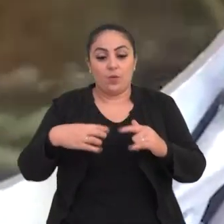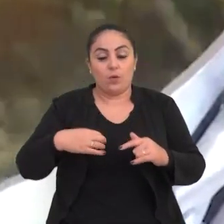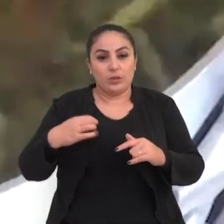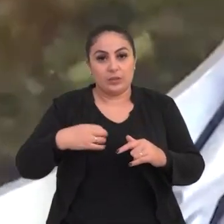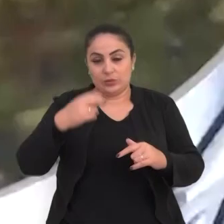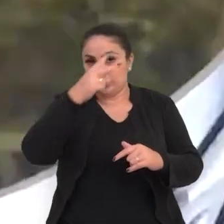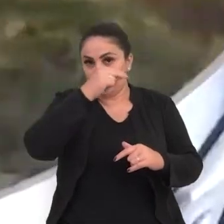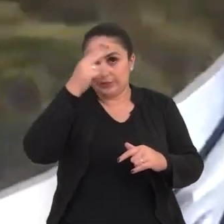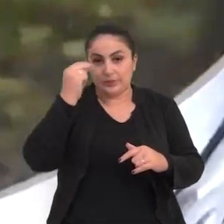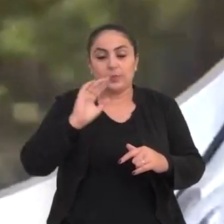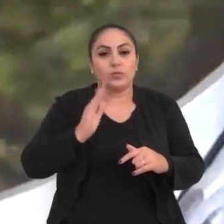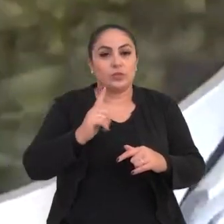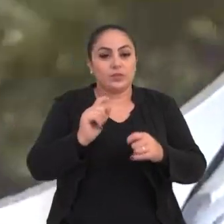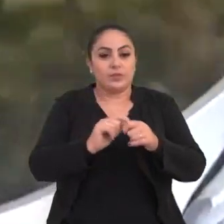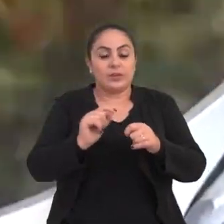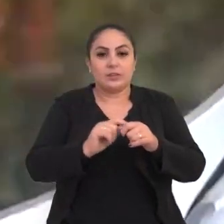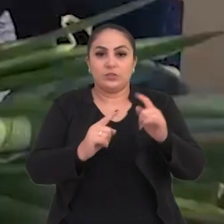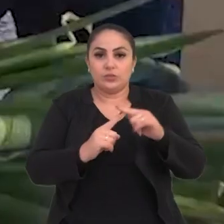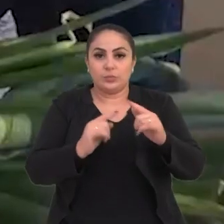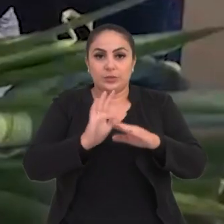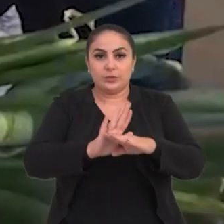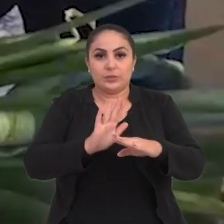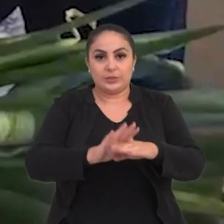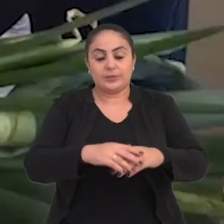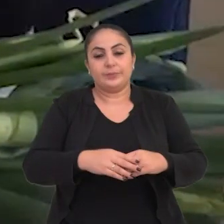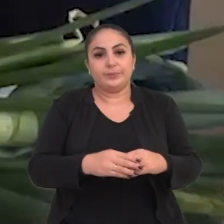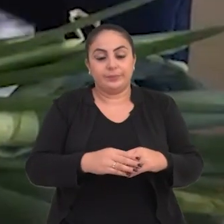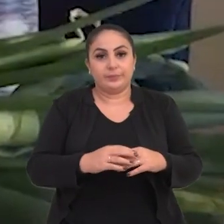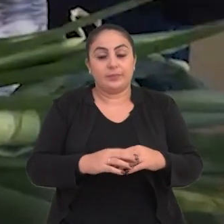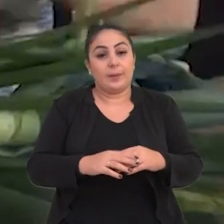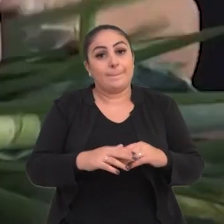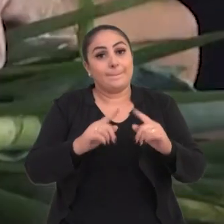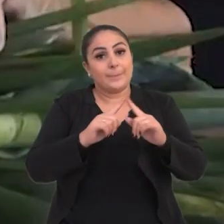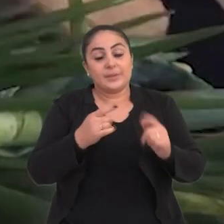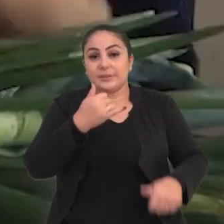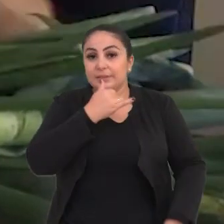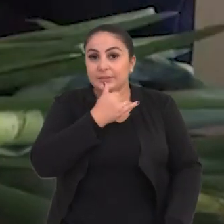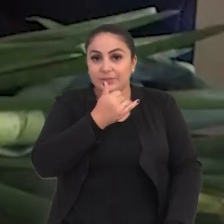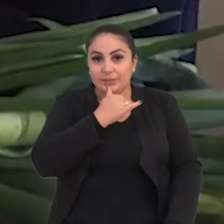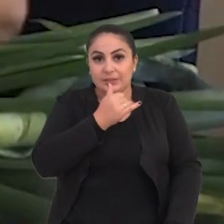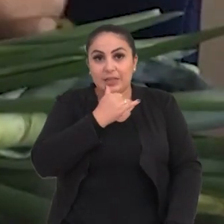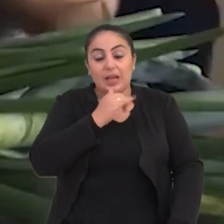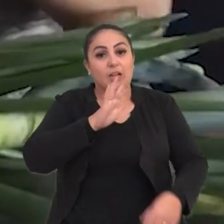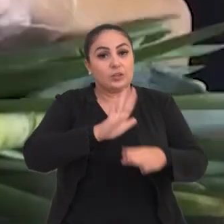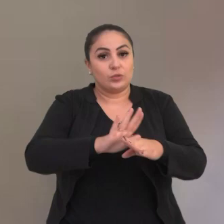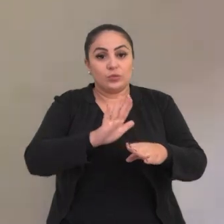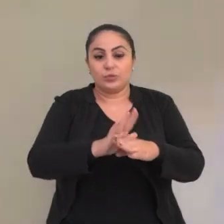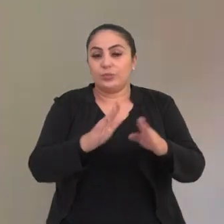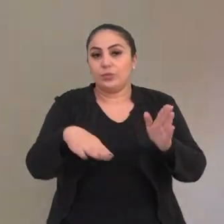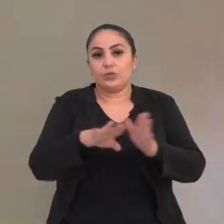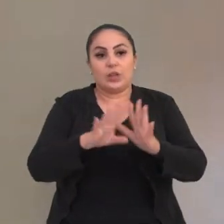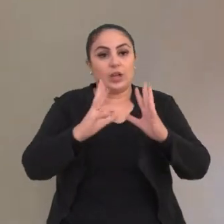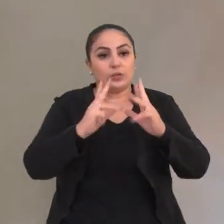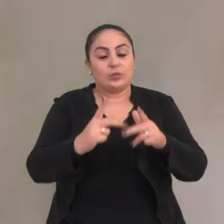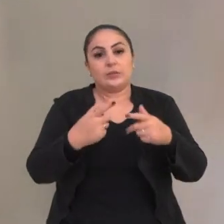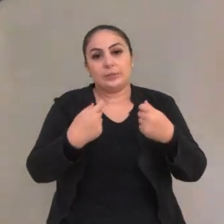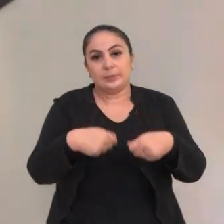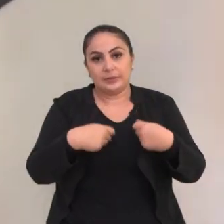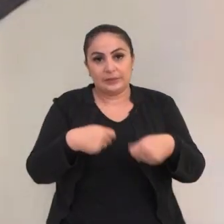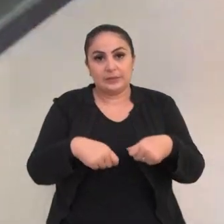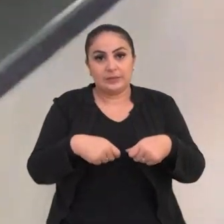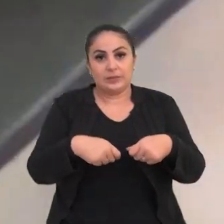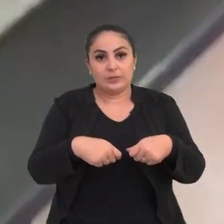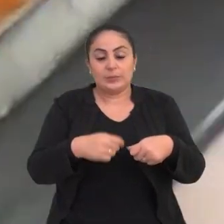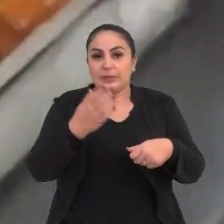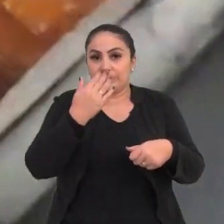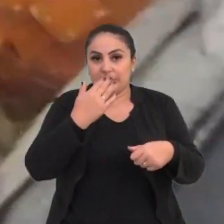do município já prestam este tipo de auxílio. Mas, infelizmente, a ajuda não chega a todos que precisam de